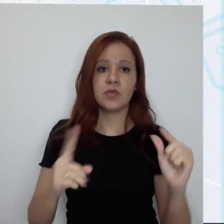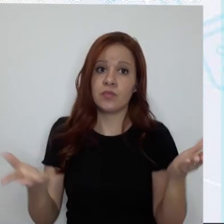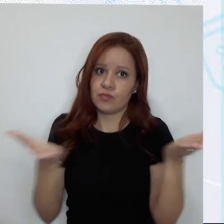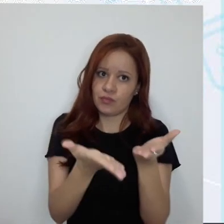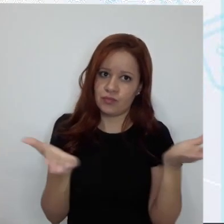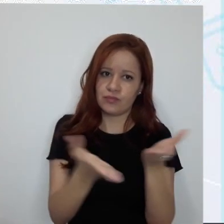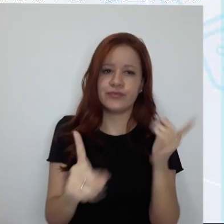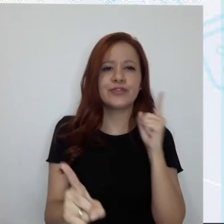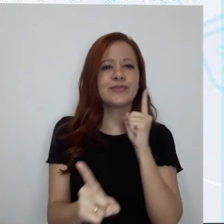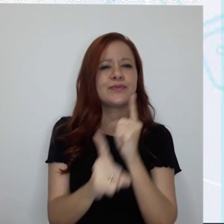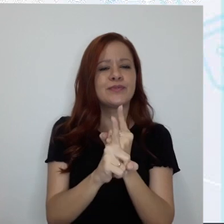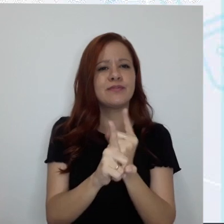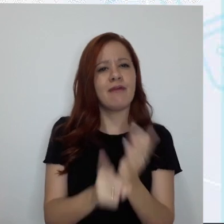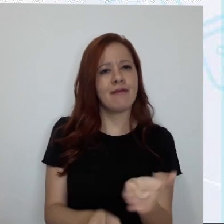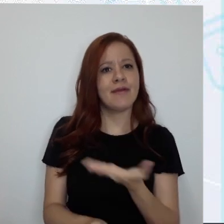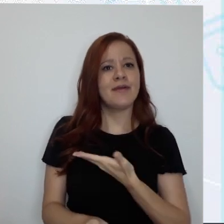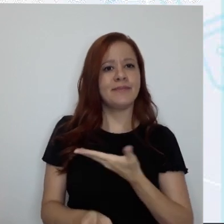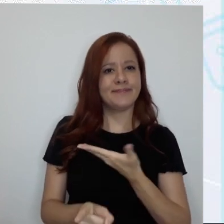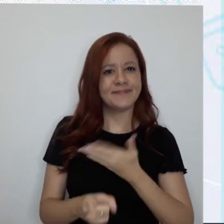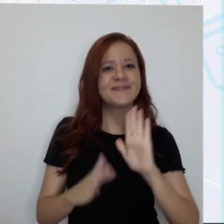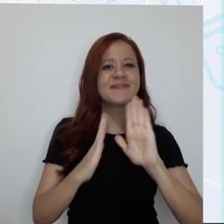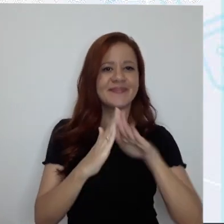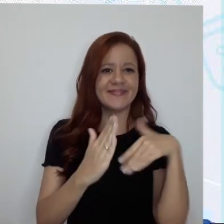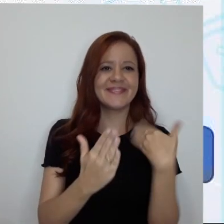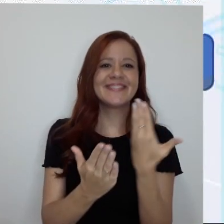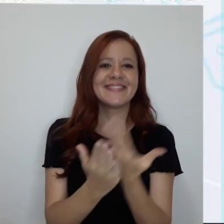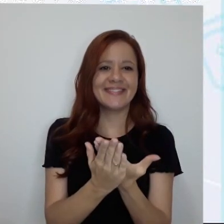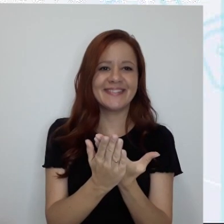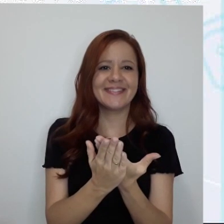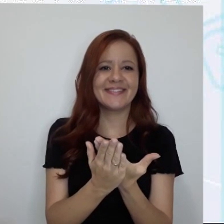Hoje vou encontrar com os meus colegas na escola.